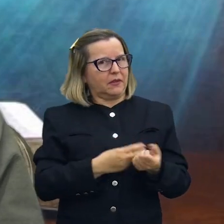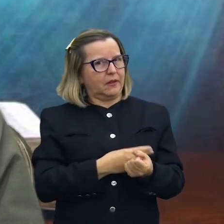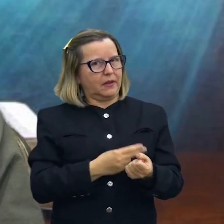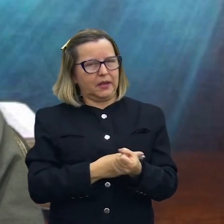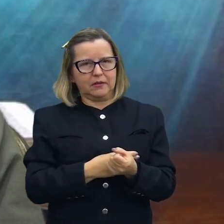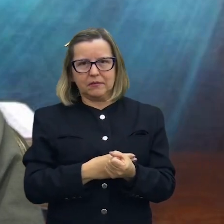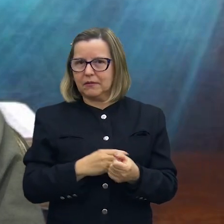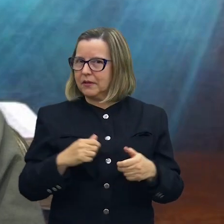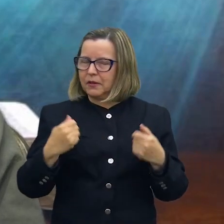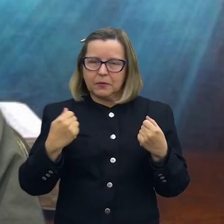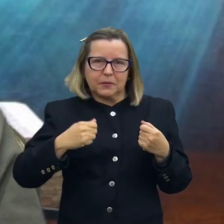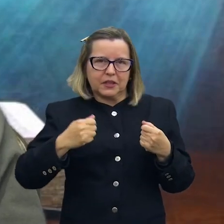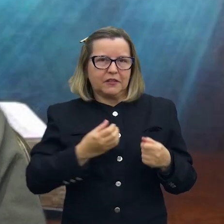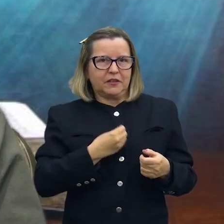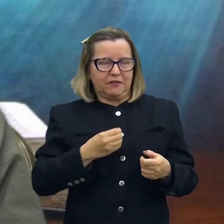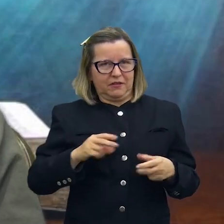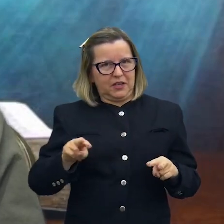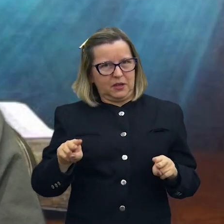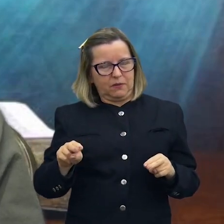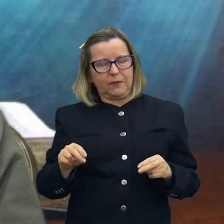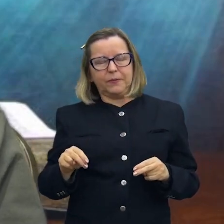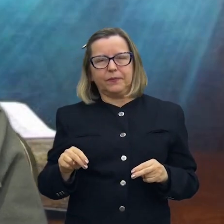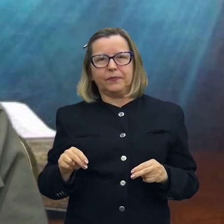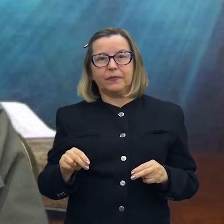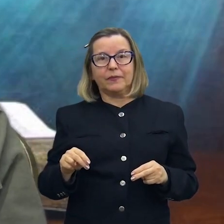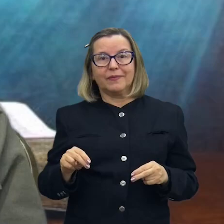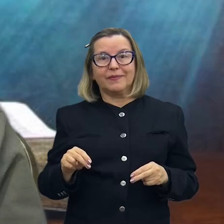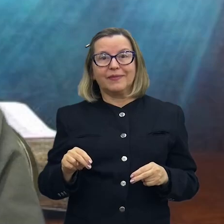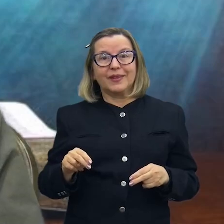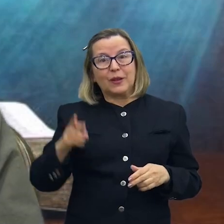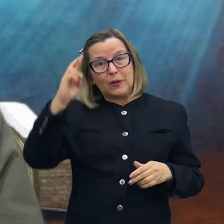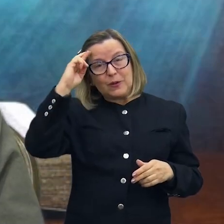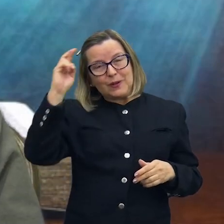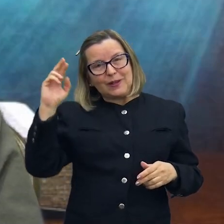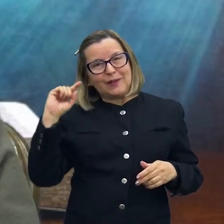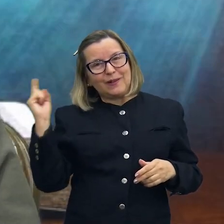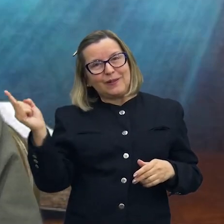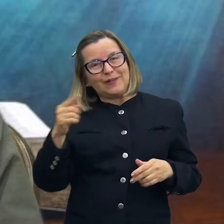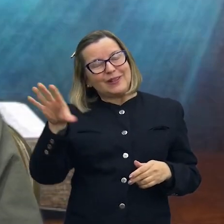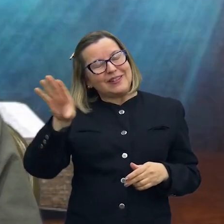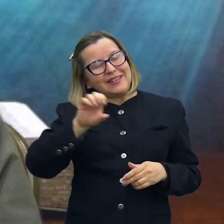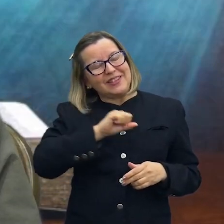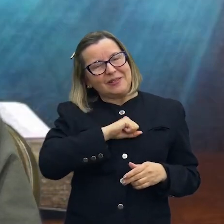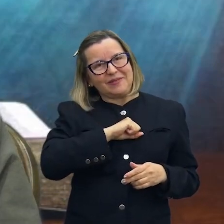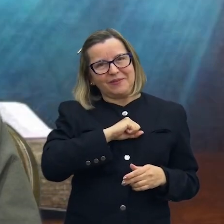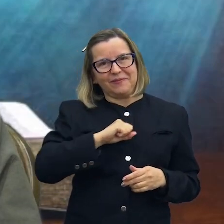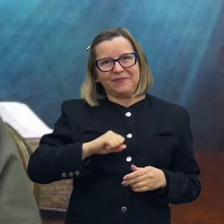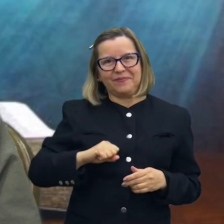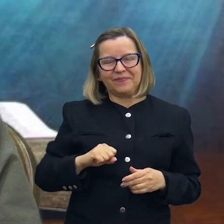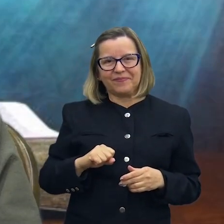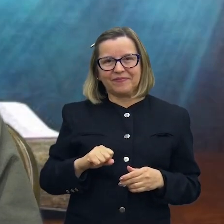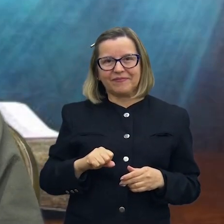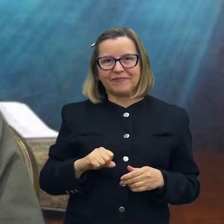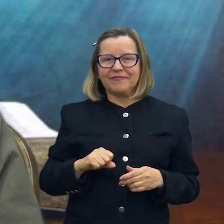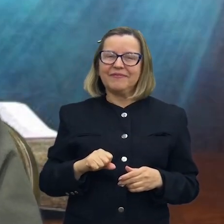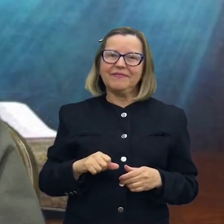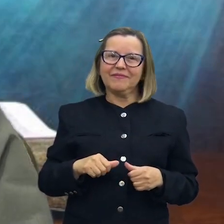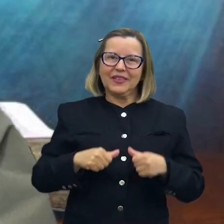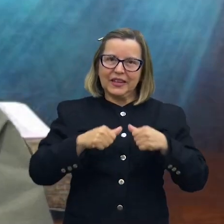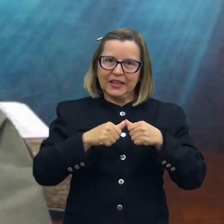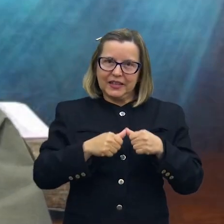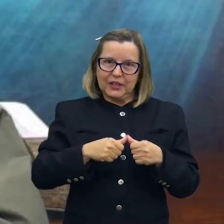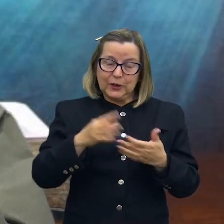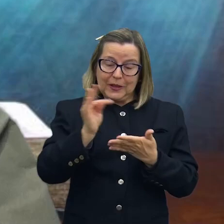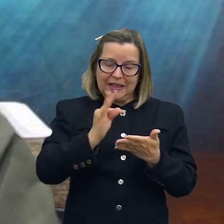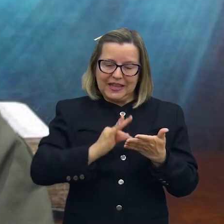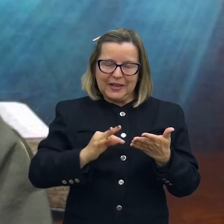vento. O Senhor, nos amando, deixou todos os textos bíblicos, para que